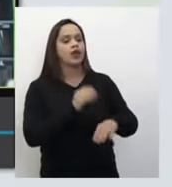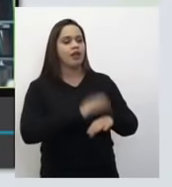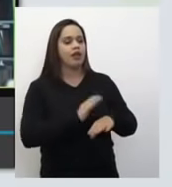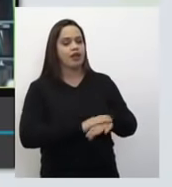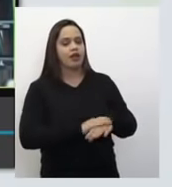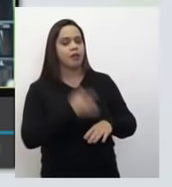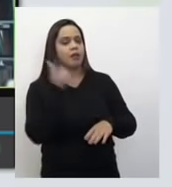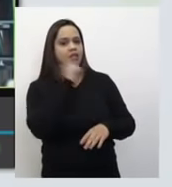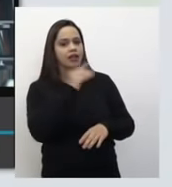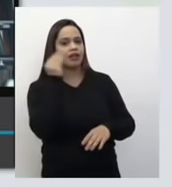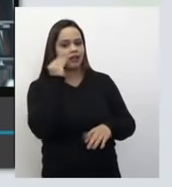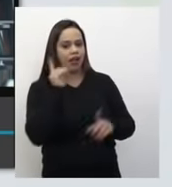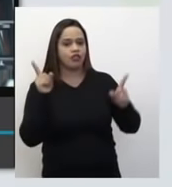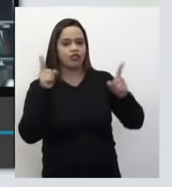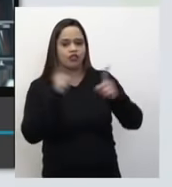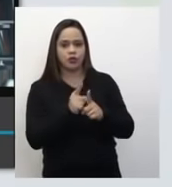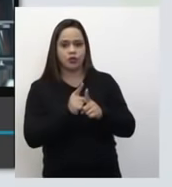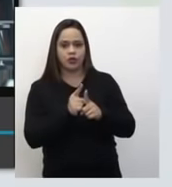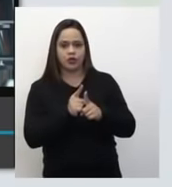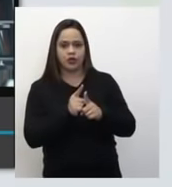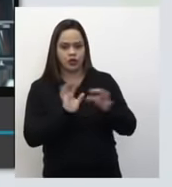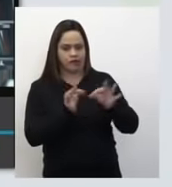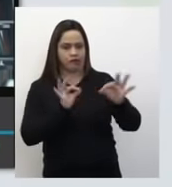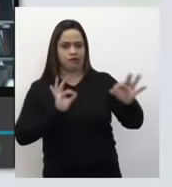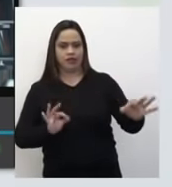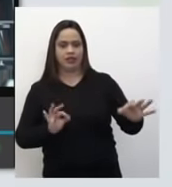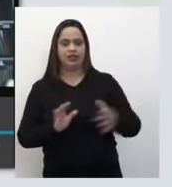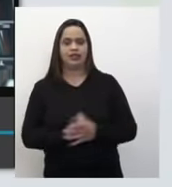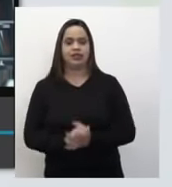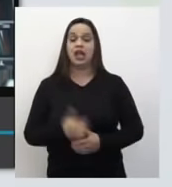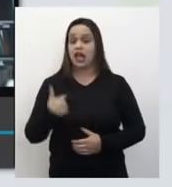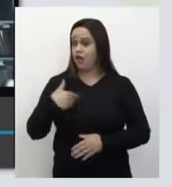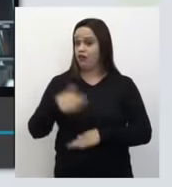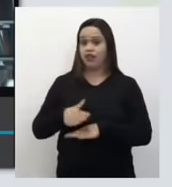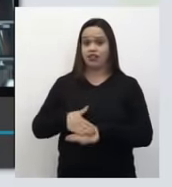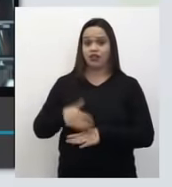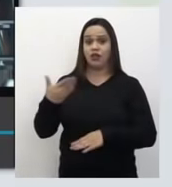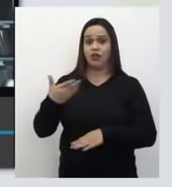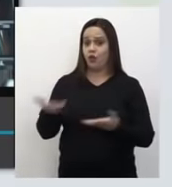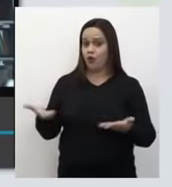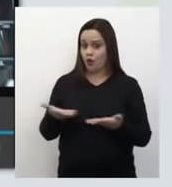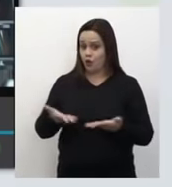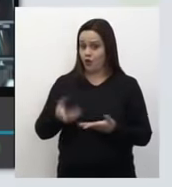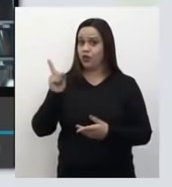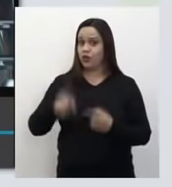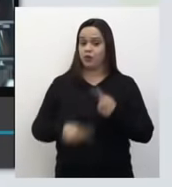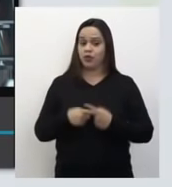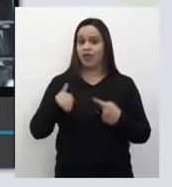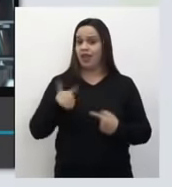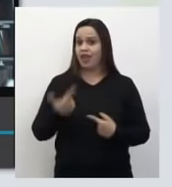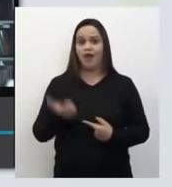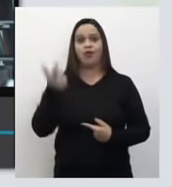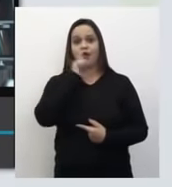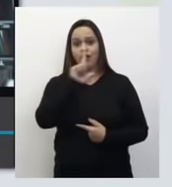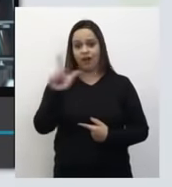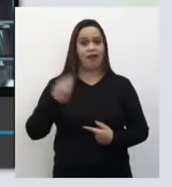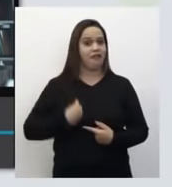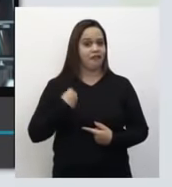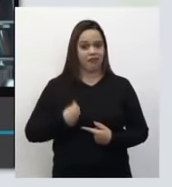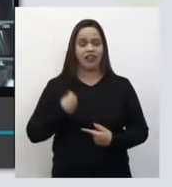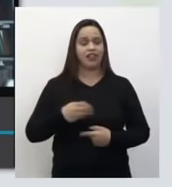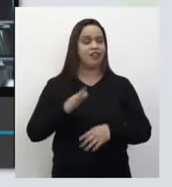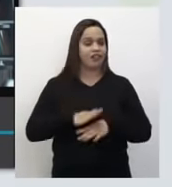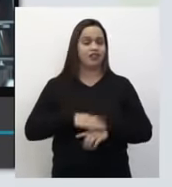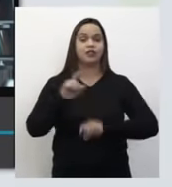pessoas? Maravilha. Bom, o que eu construiria é o que eu construo hoje em dia, é o que eu faço. É meu ganha-pão hoje em dia é fazer isso. Que